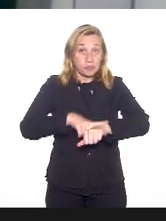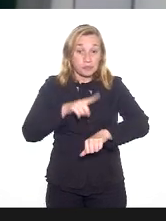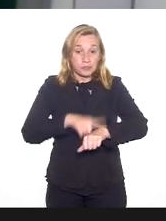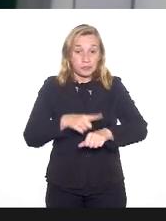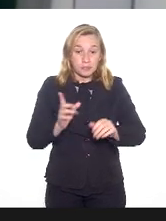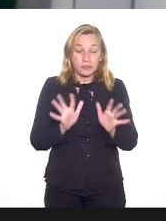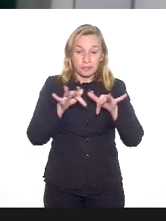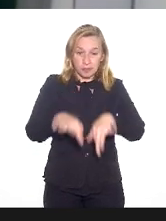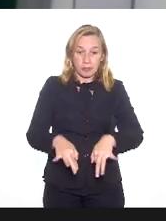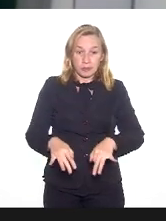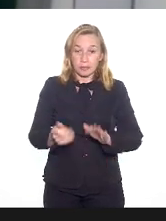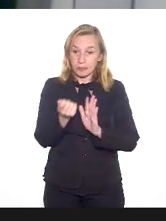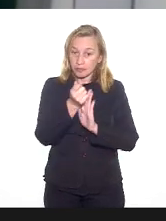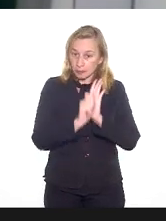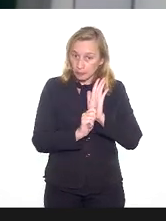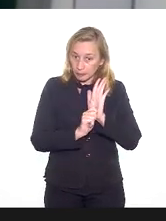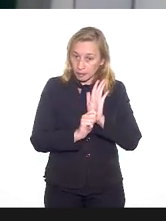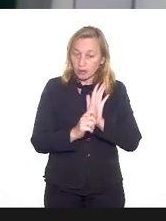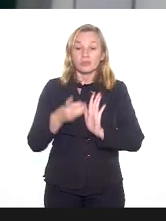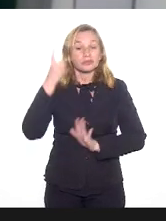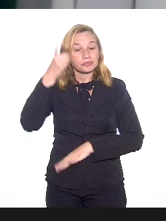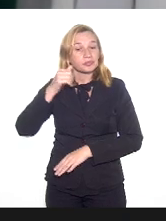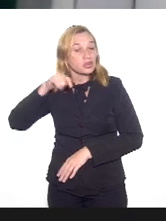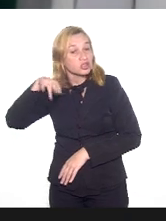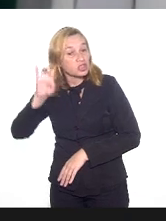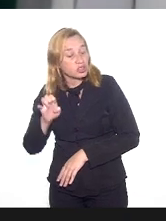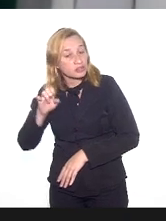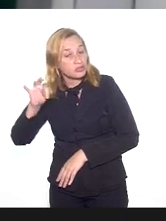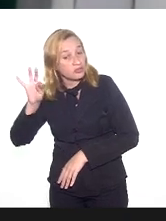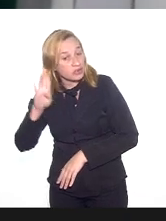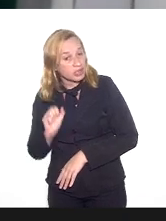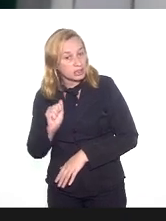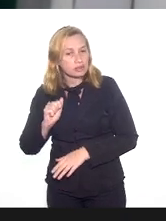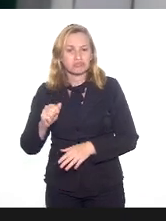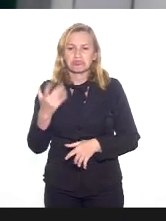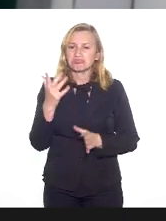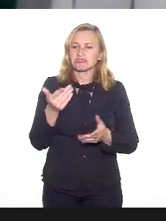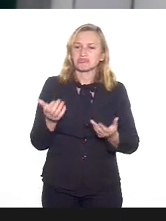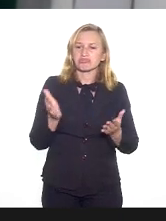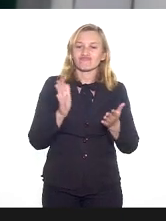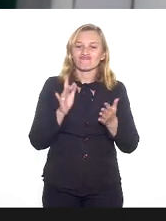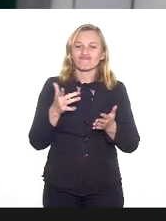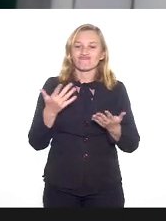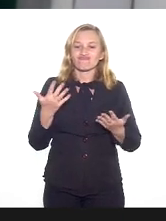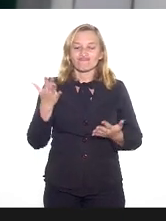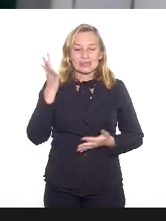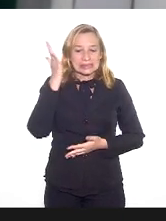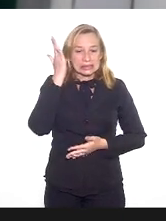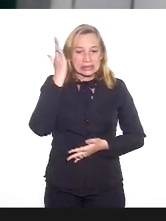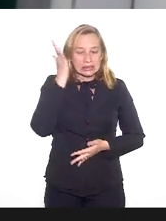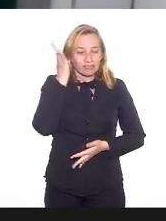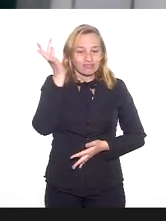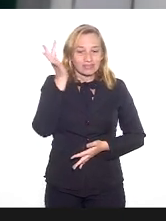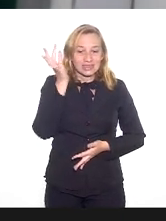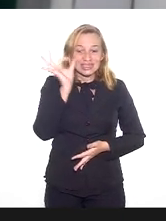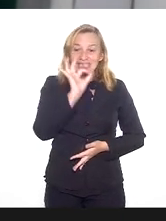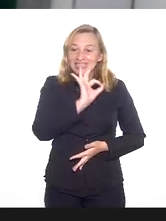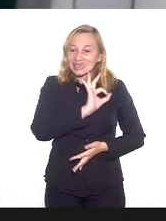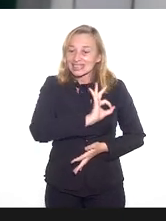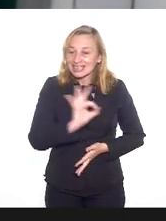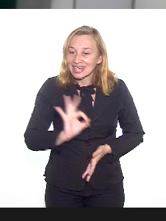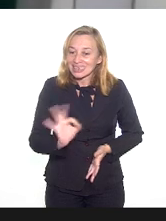fechamento do relatório, deputado Alexandre Freitas, não havia nenhum ato de autoridade